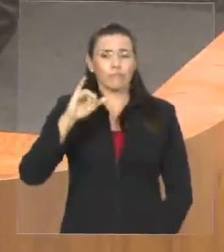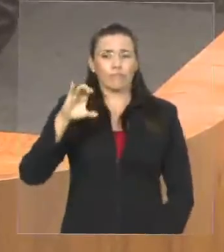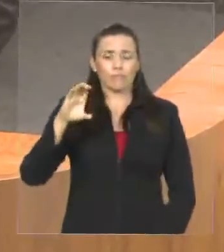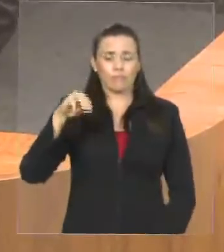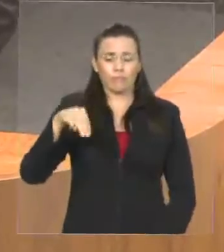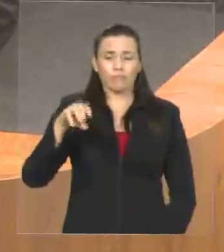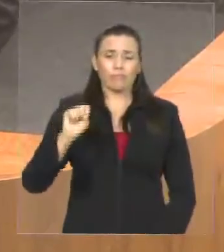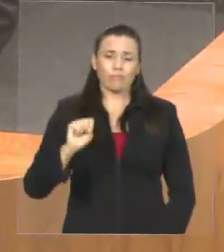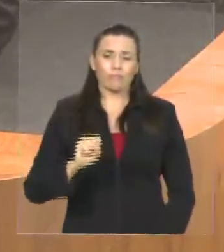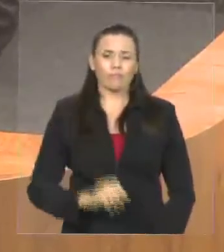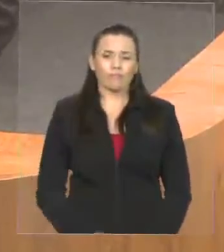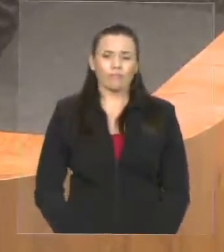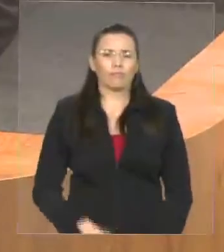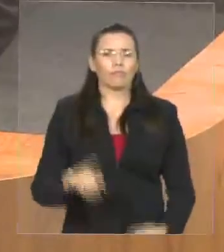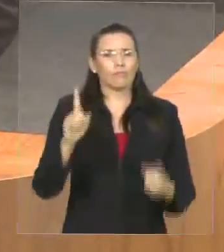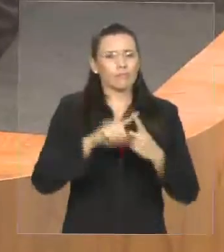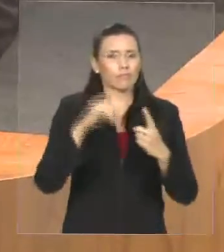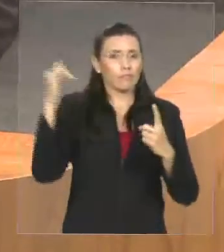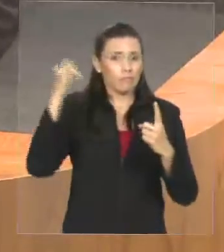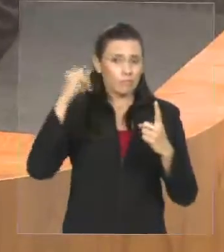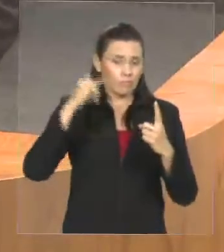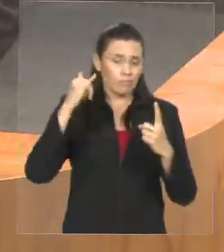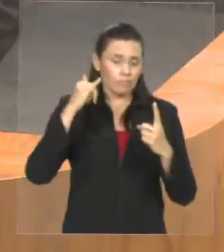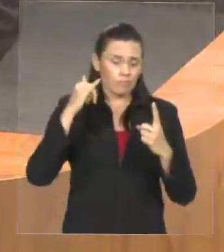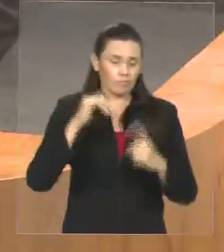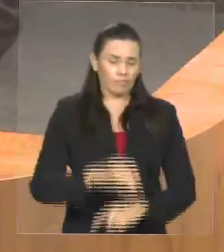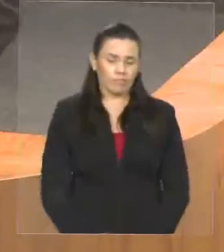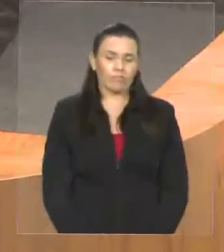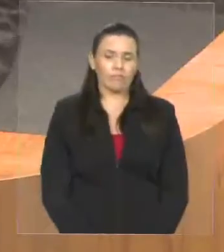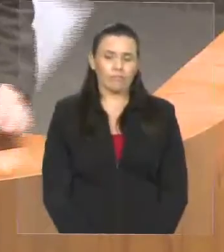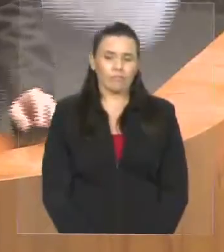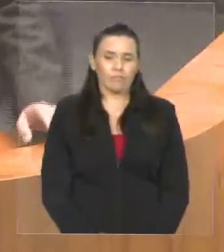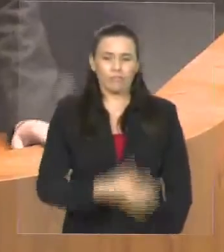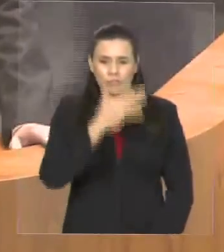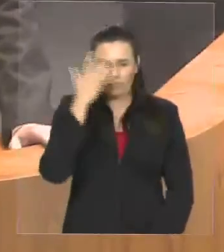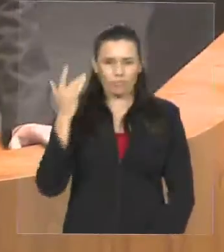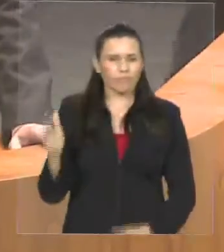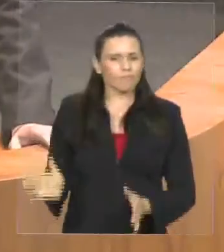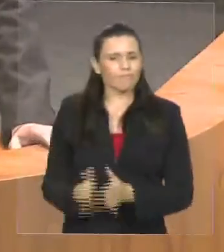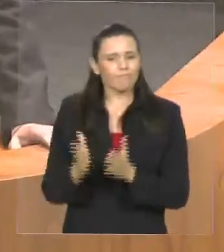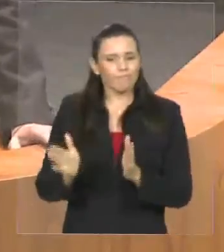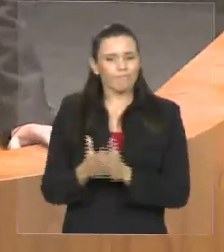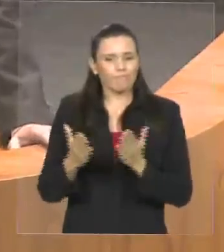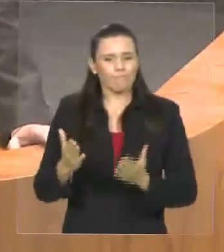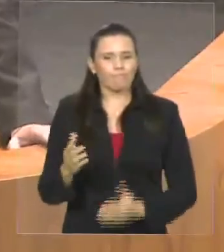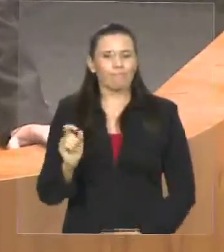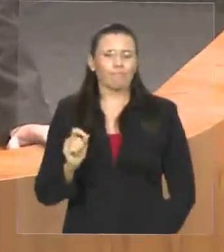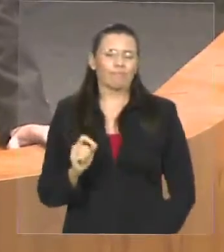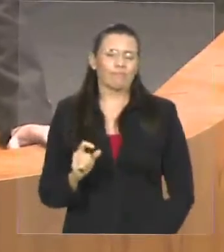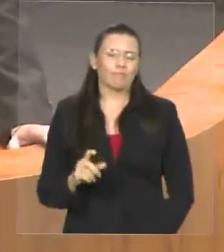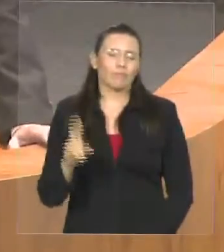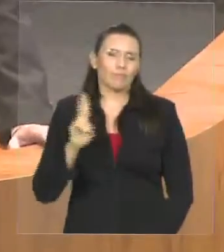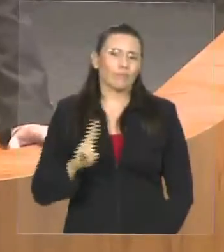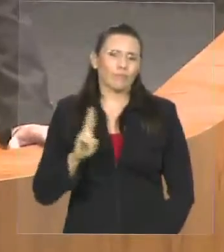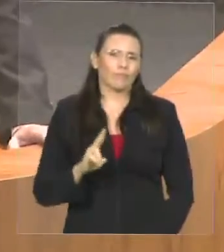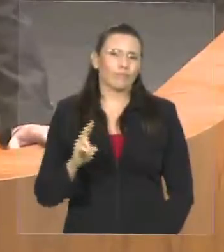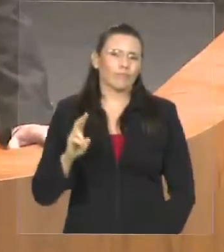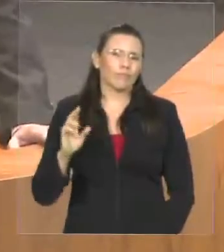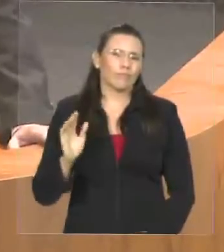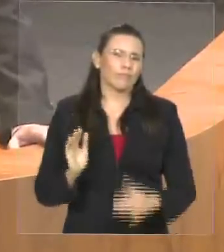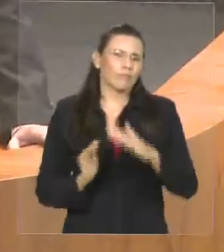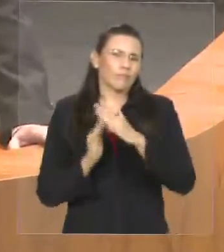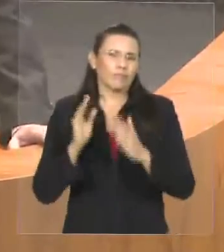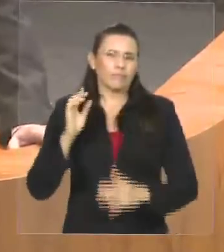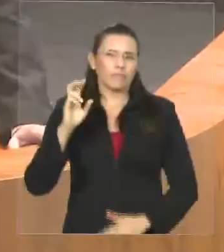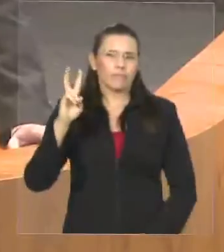elétrica daqueles que menos consomem, que são os que consomem até 50 kWh,